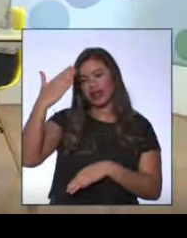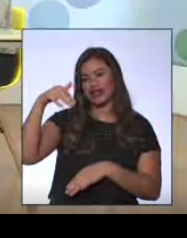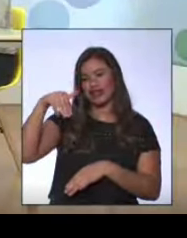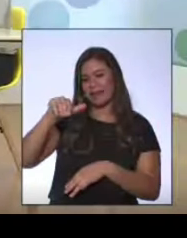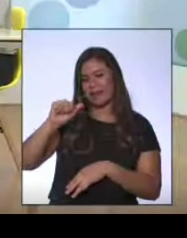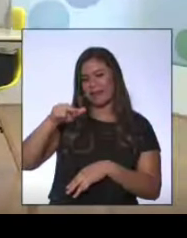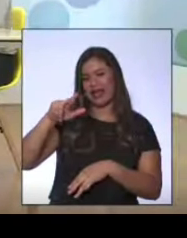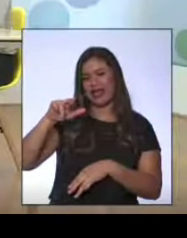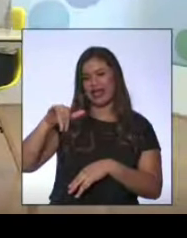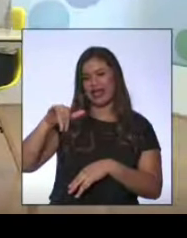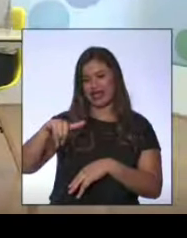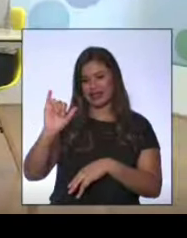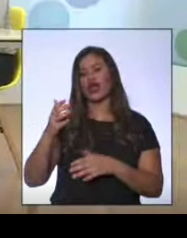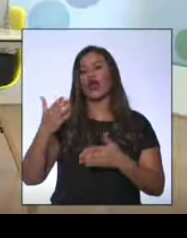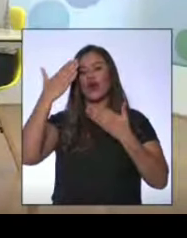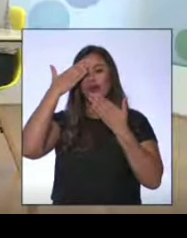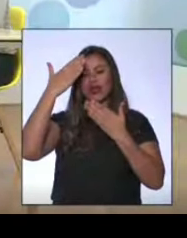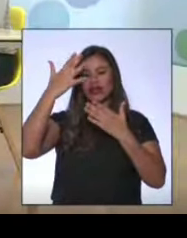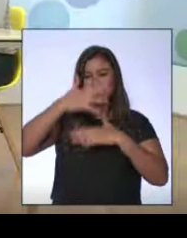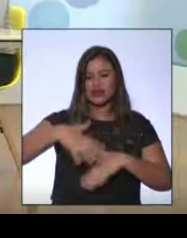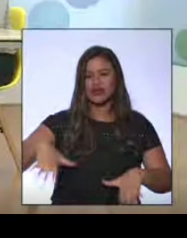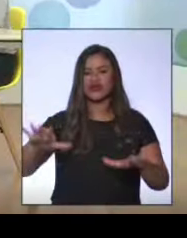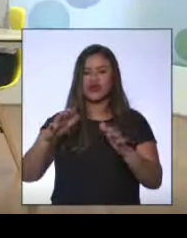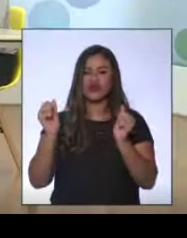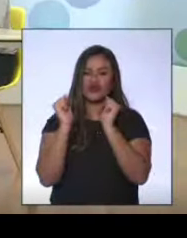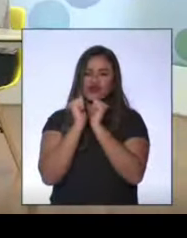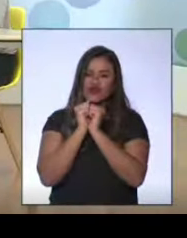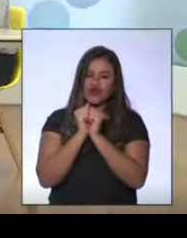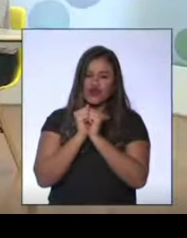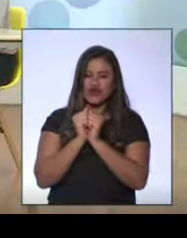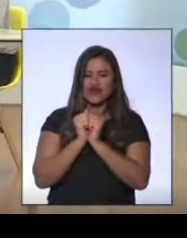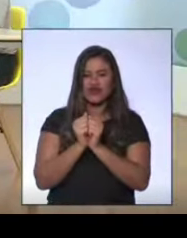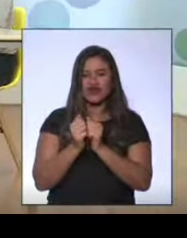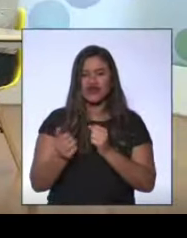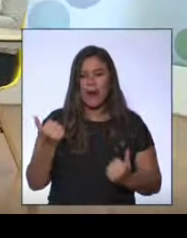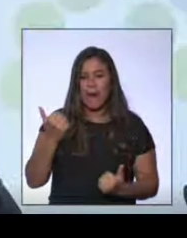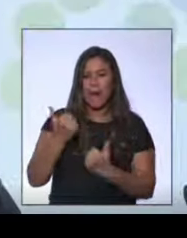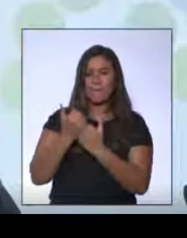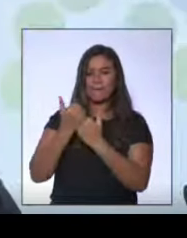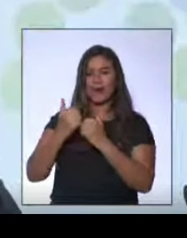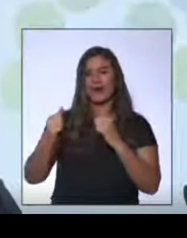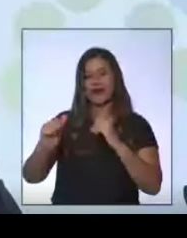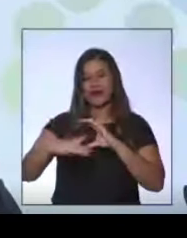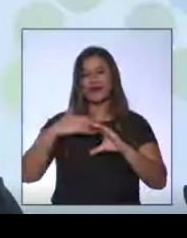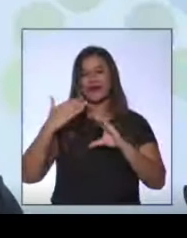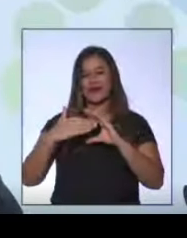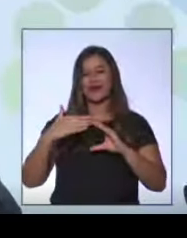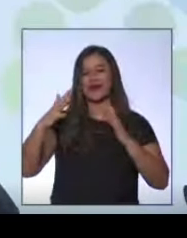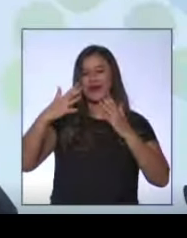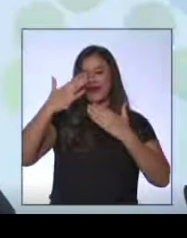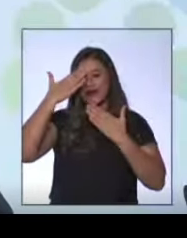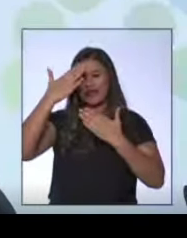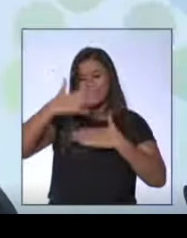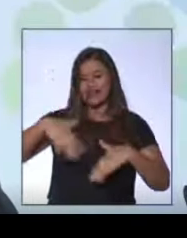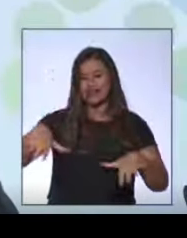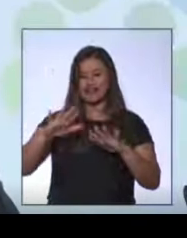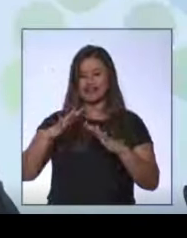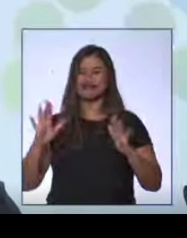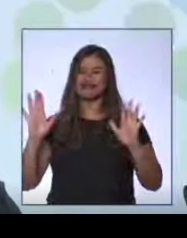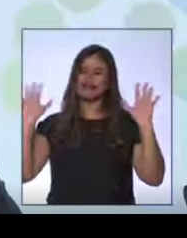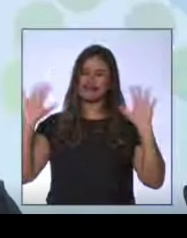ajuda. Obrigado a todos vocês que participaram, obrigado pelo apoio na aula, pela ajuda, obrigado, produção. E é isto,